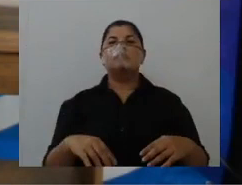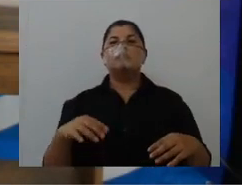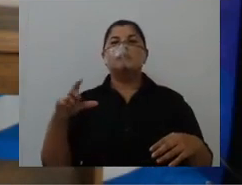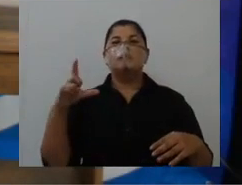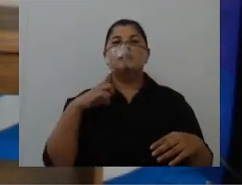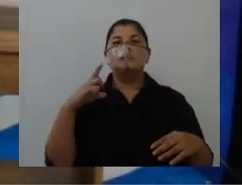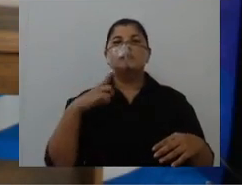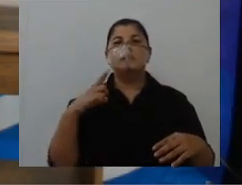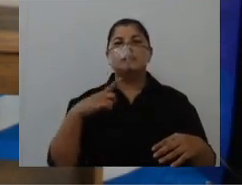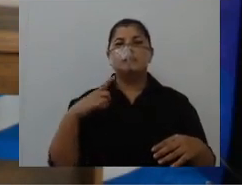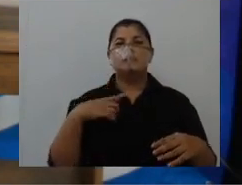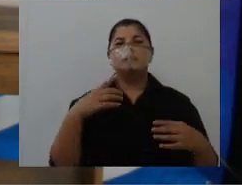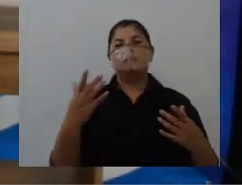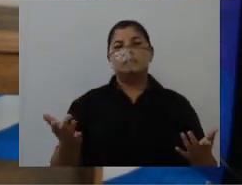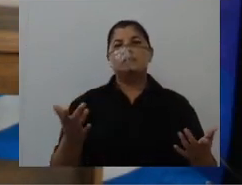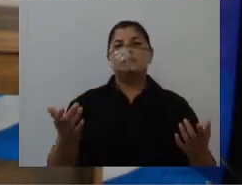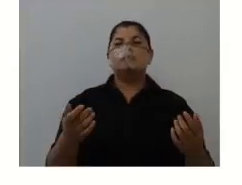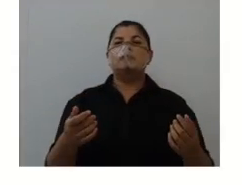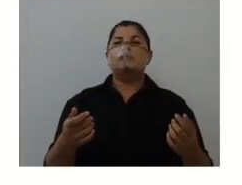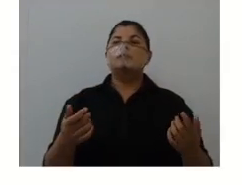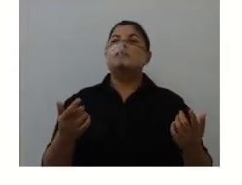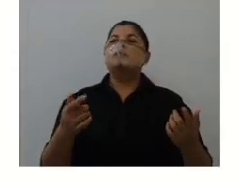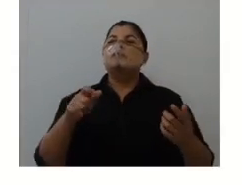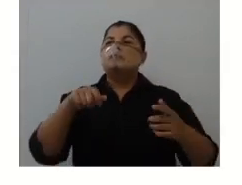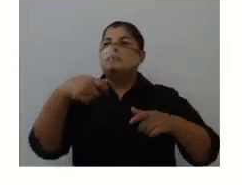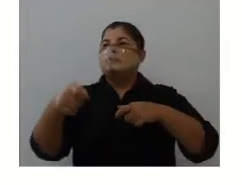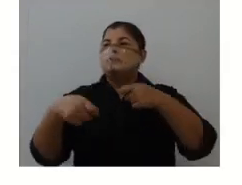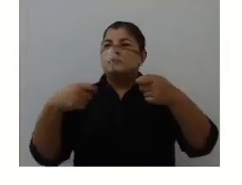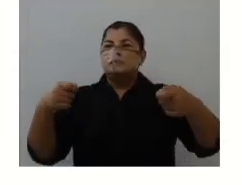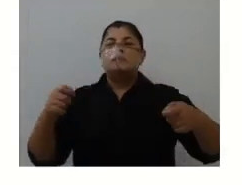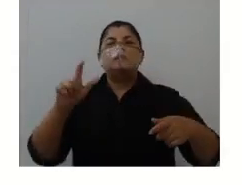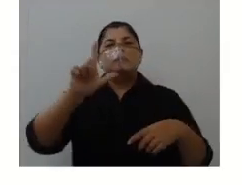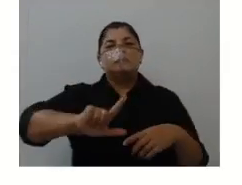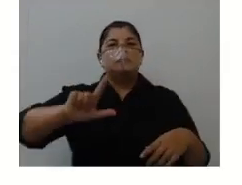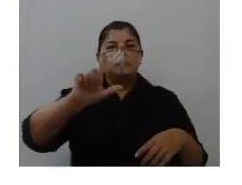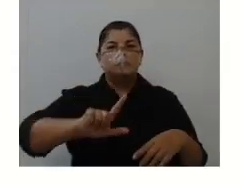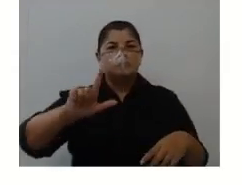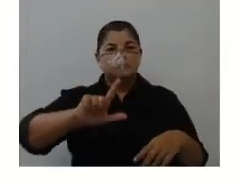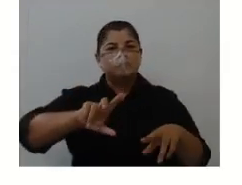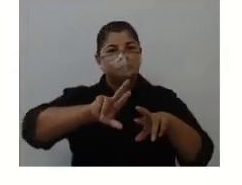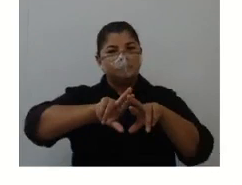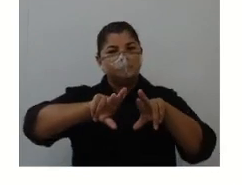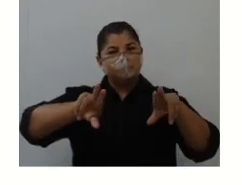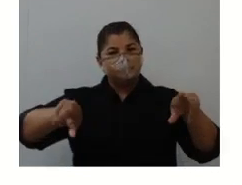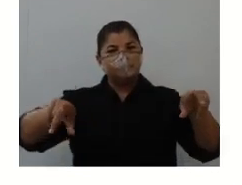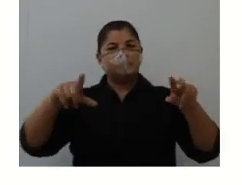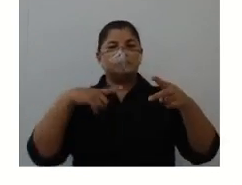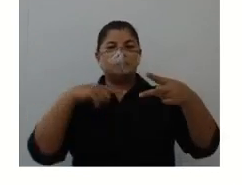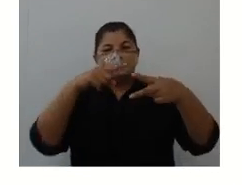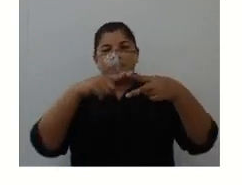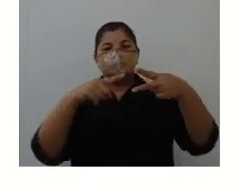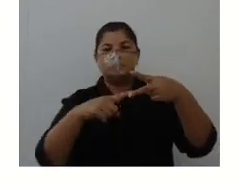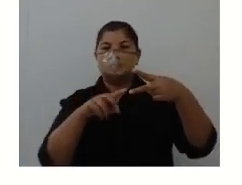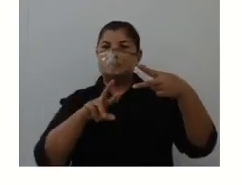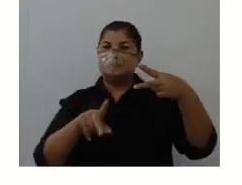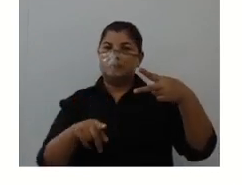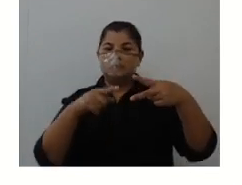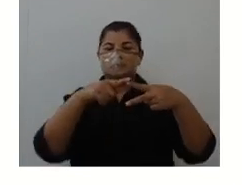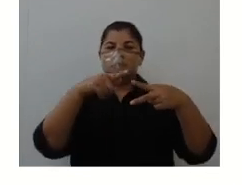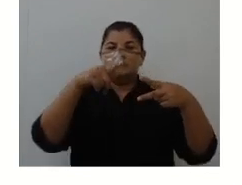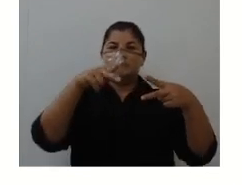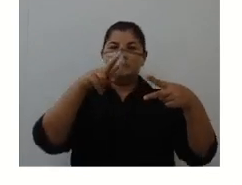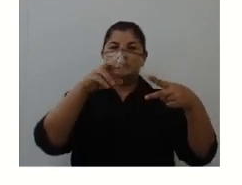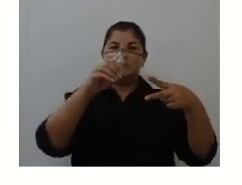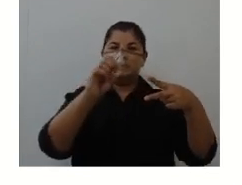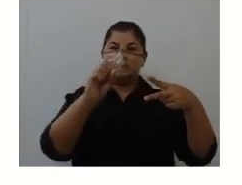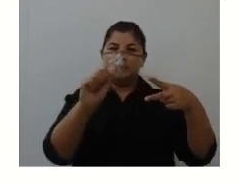ó, elementos da obra literária. A forma de uma obra literária pode apresentar-se sob 2 aspectos diferentes. A prosa e a poesia, também